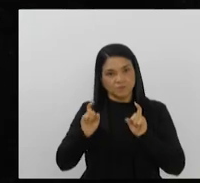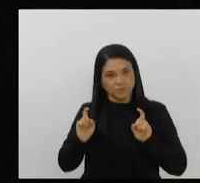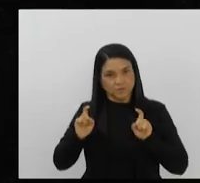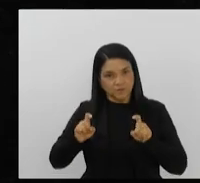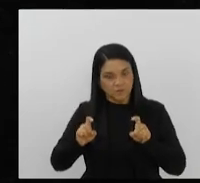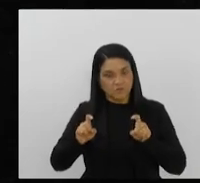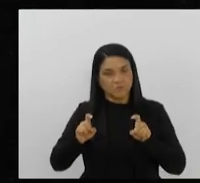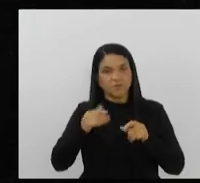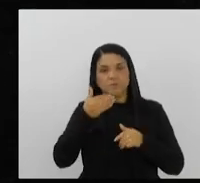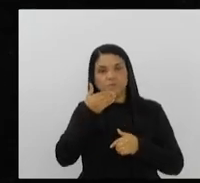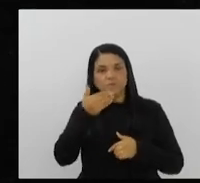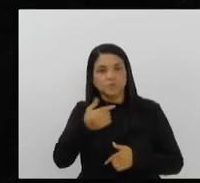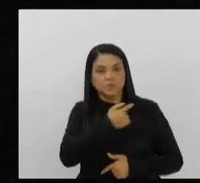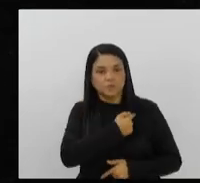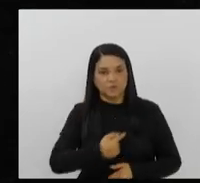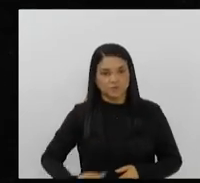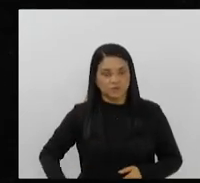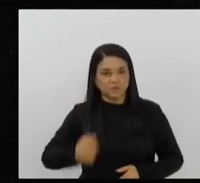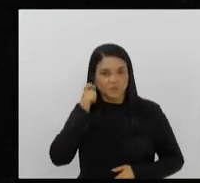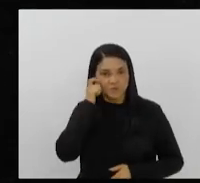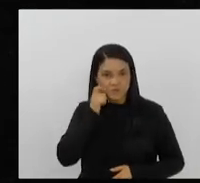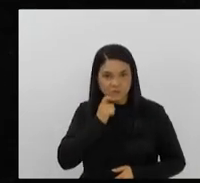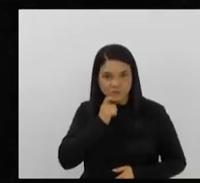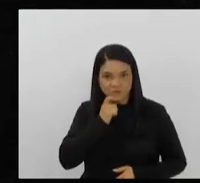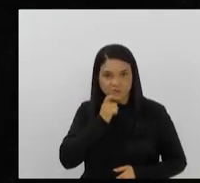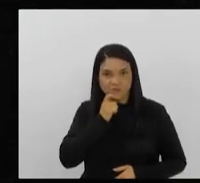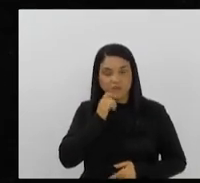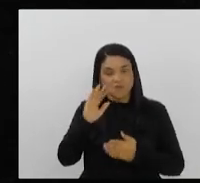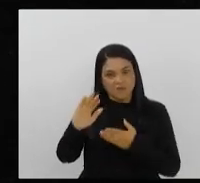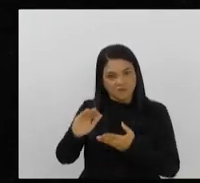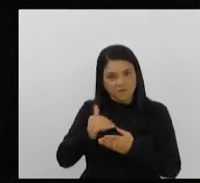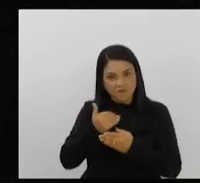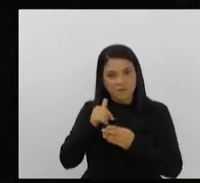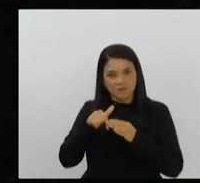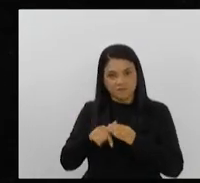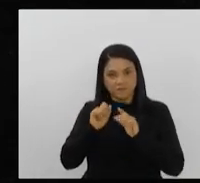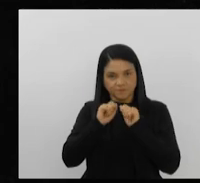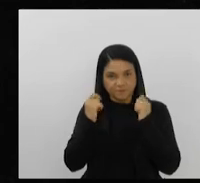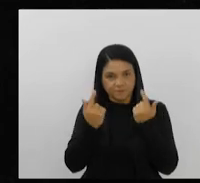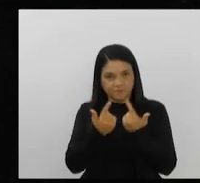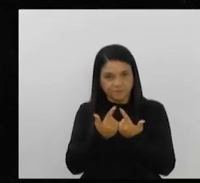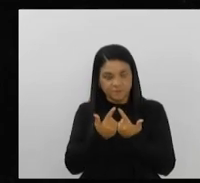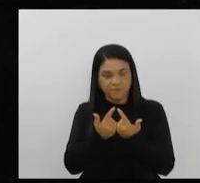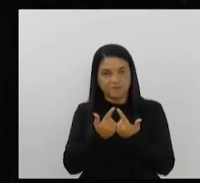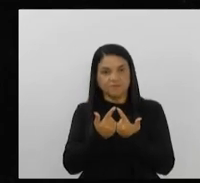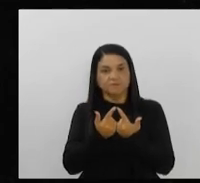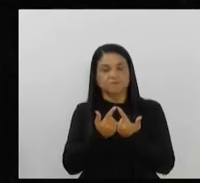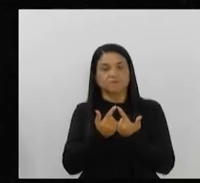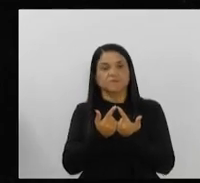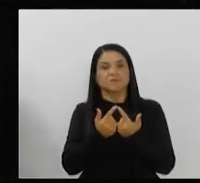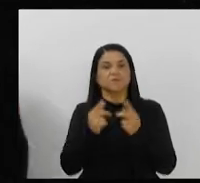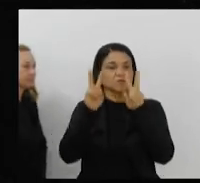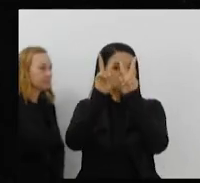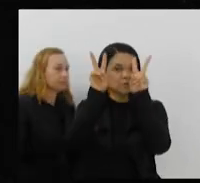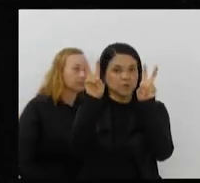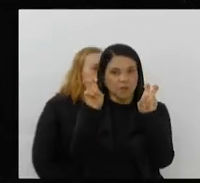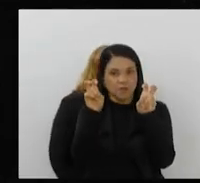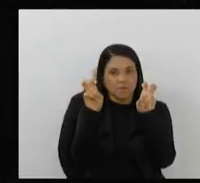pedindo para que o governador do Estado do Rio de Janeiro enviasse para essa casa matéria que dispõe